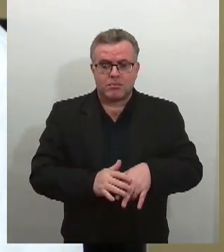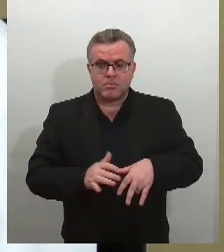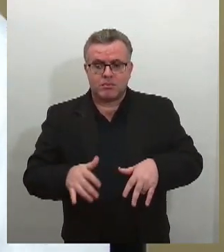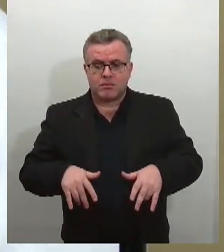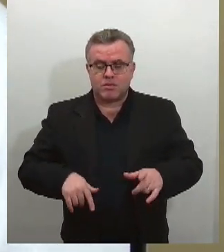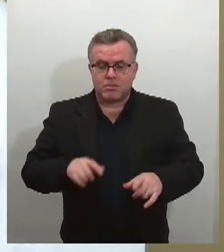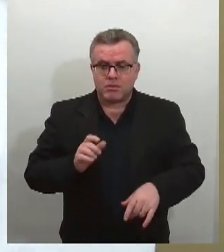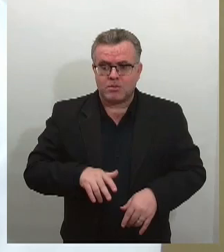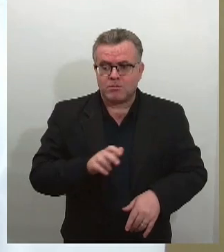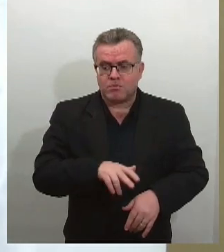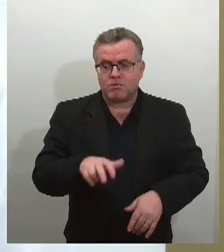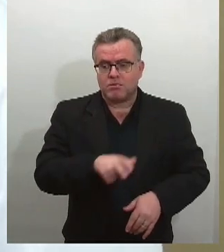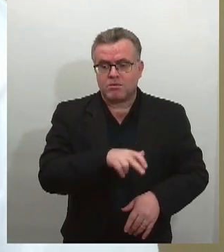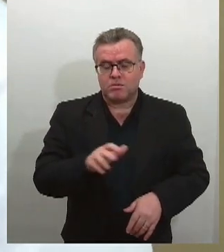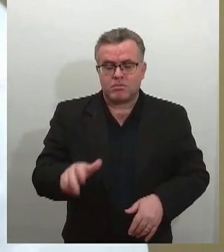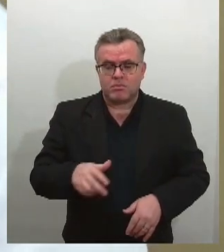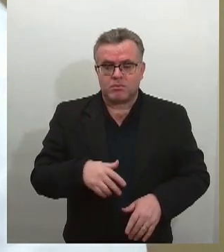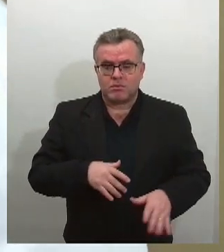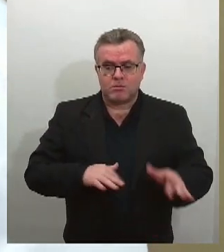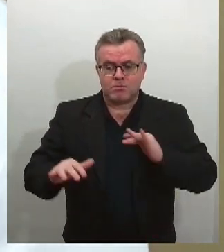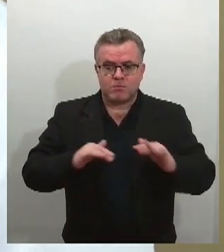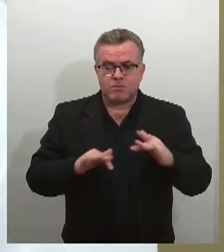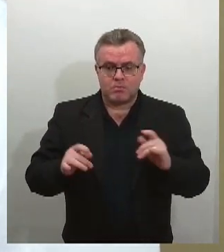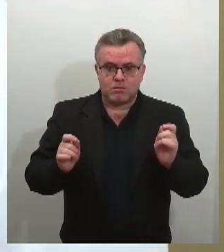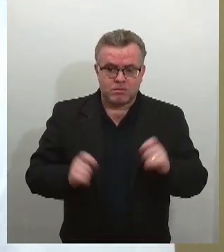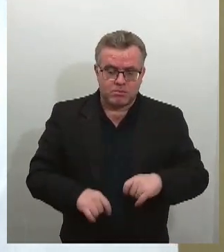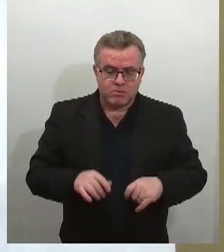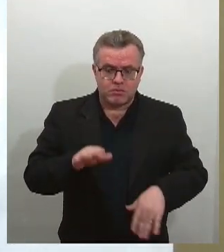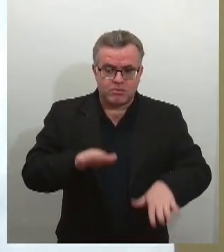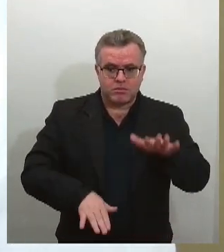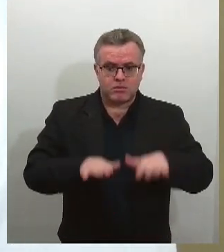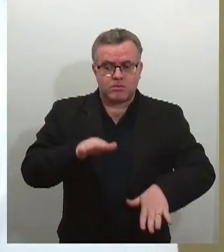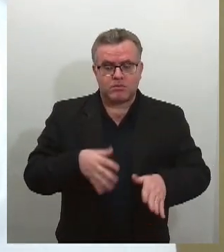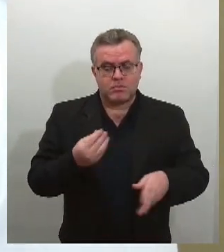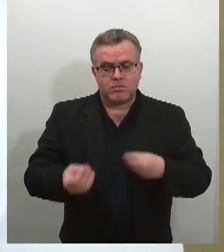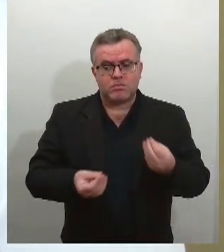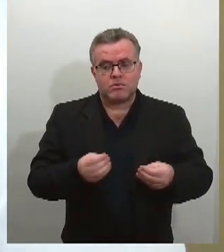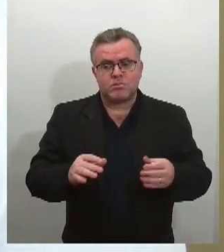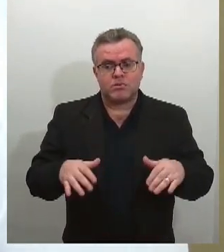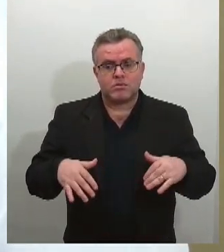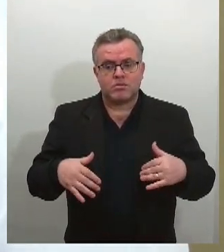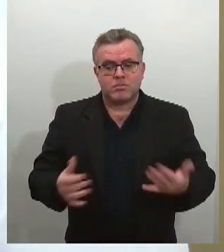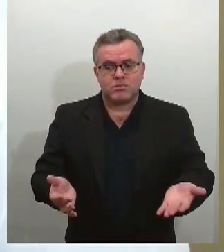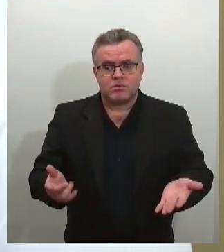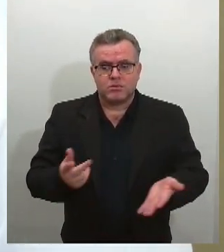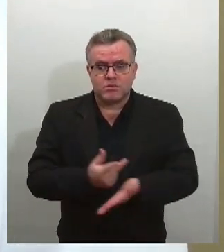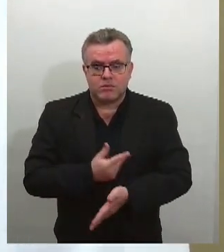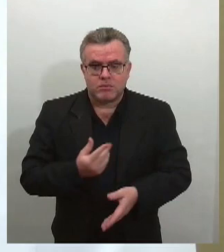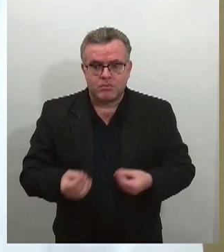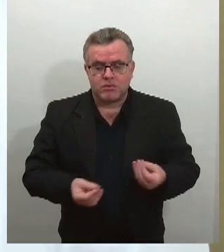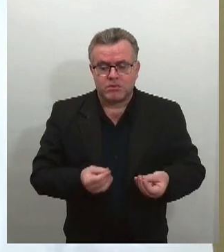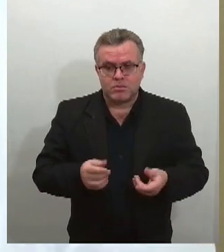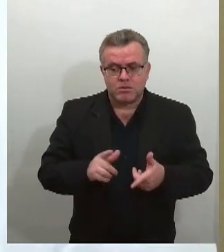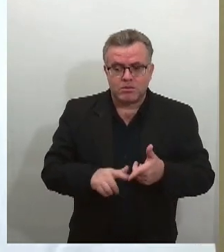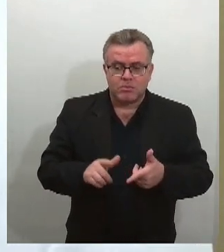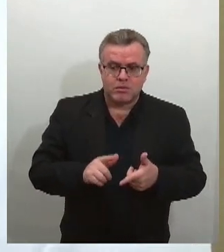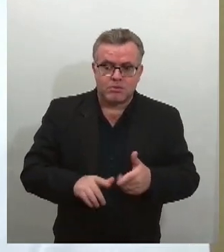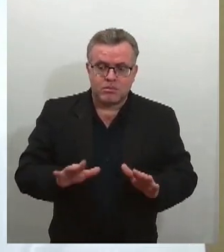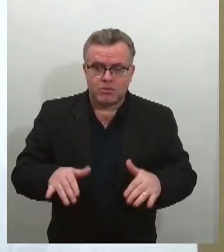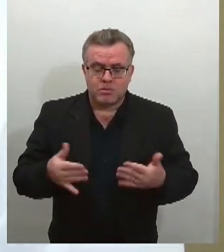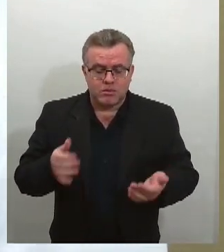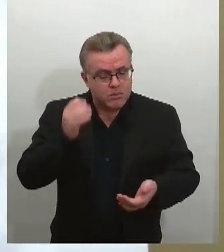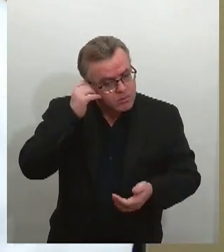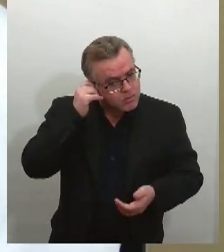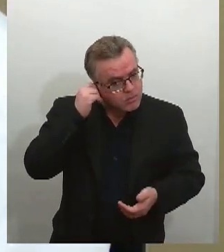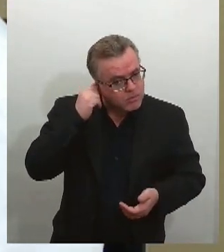que se movimenta. E vai depender também de qual é a veia que foi acometida. Se você pega uma veia